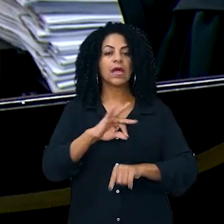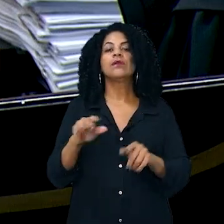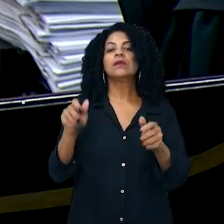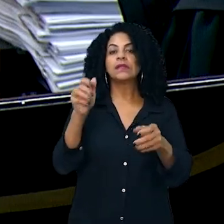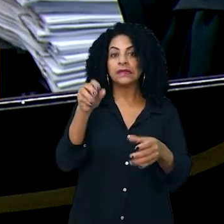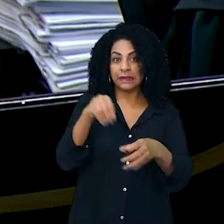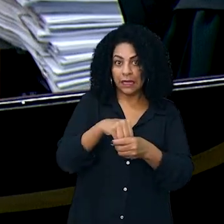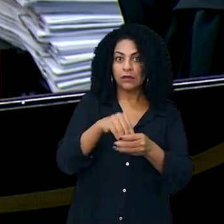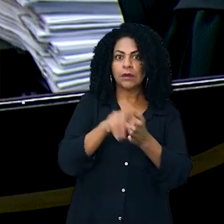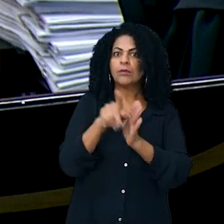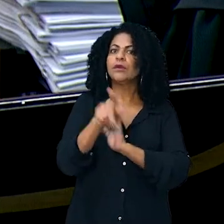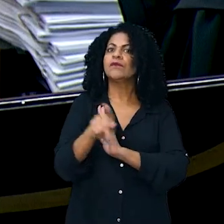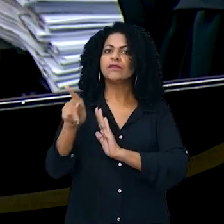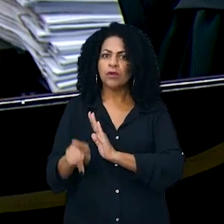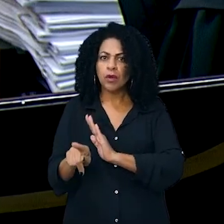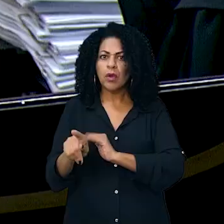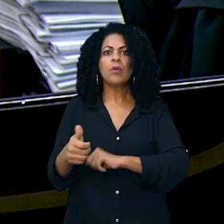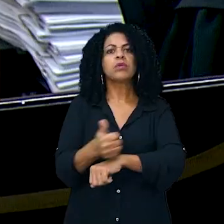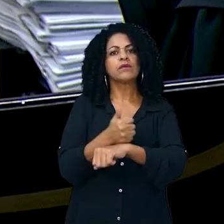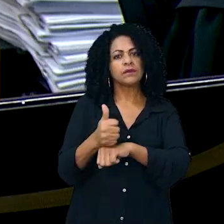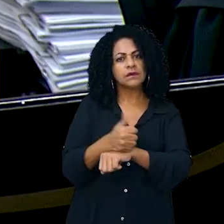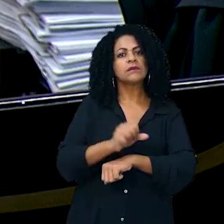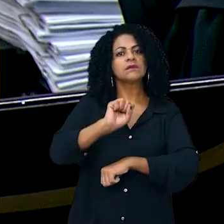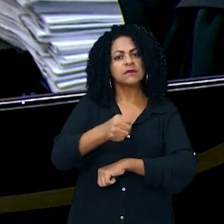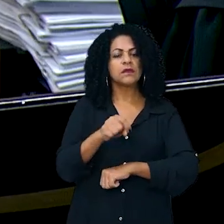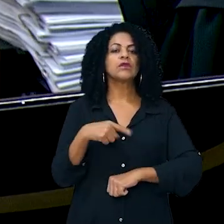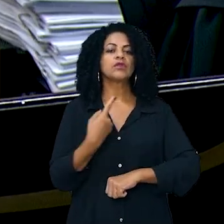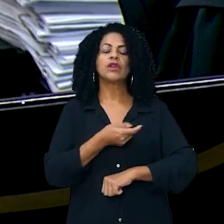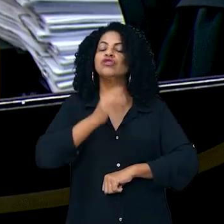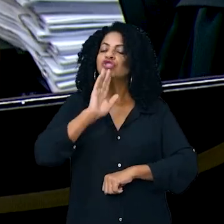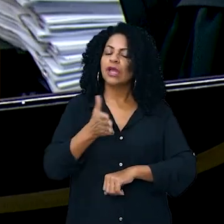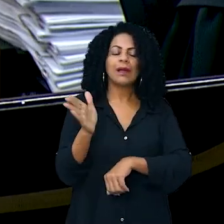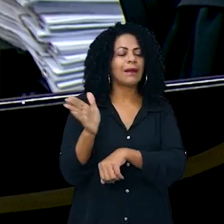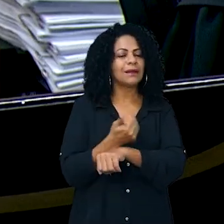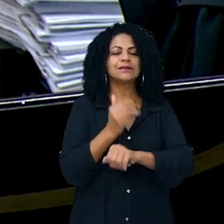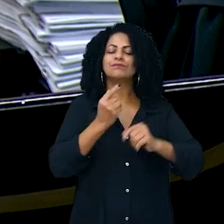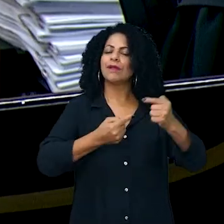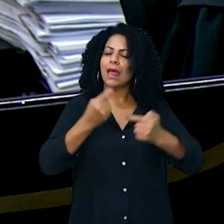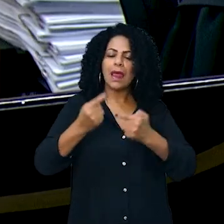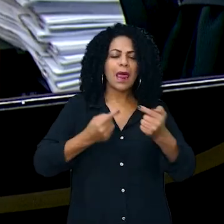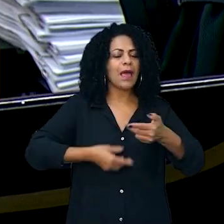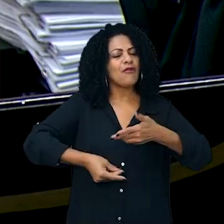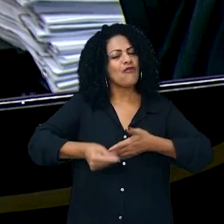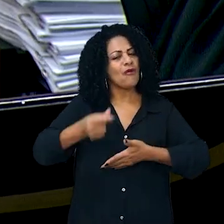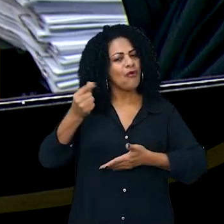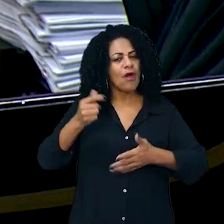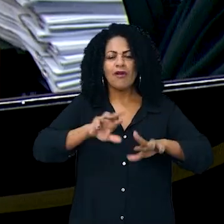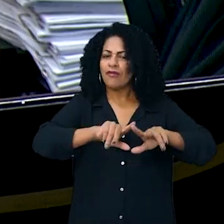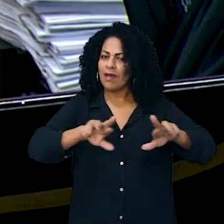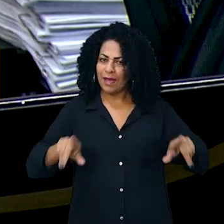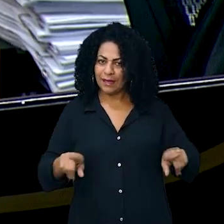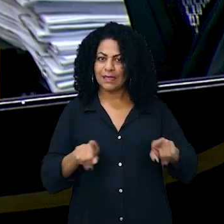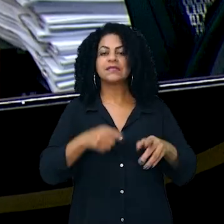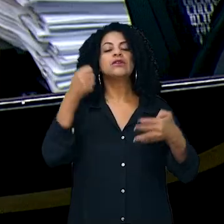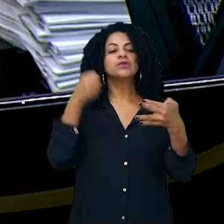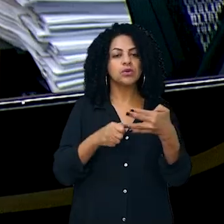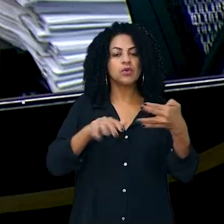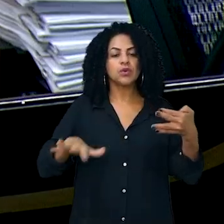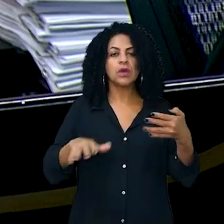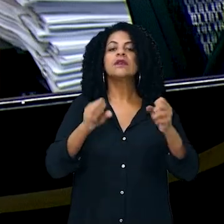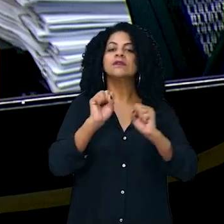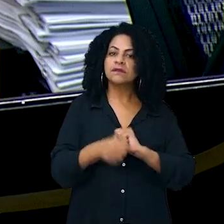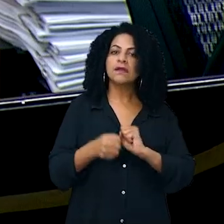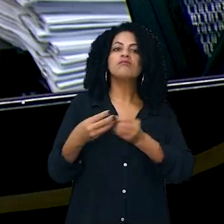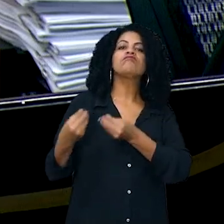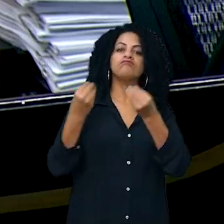As atividades desempenhadas pelo professor são as mesmas que nós já discutimos aqui diversas outras vezes, e a jurisprudência é pacífica